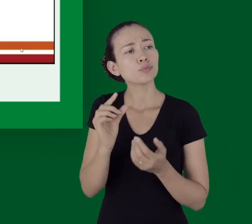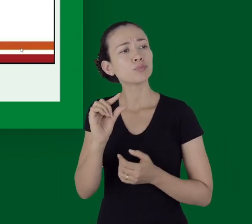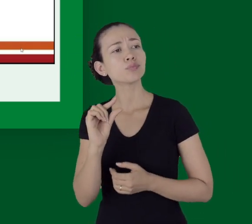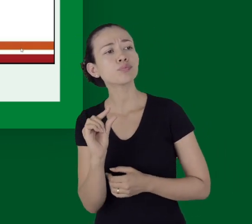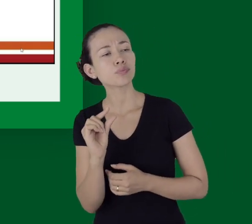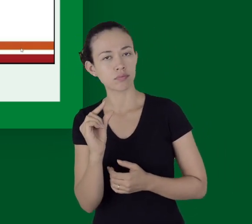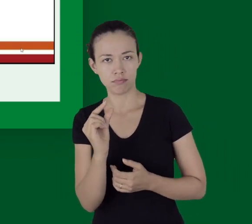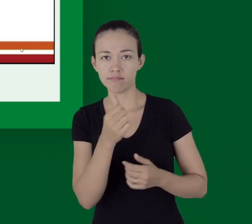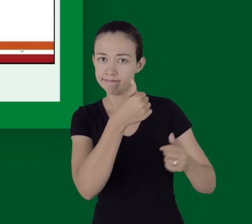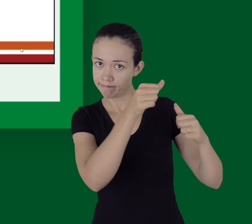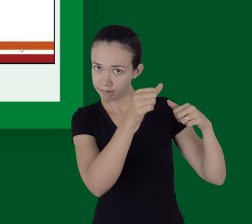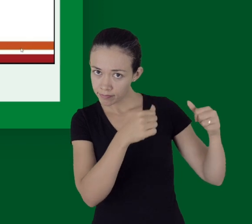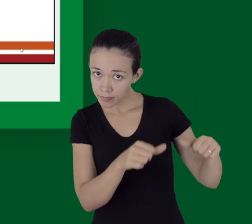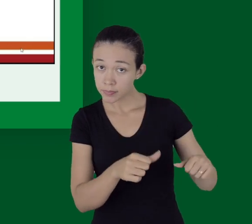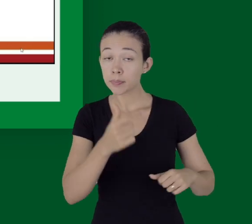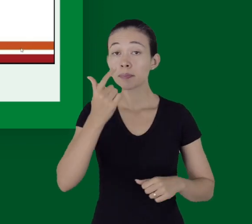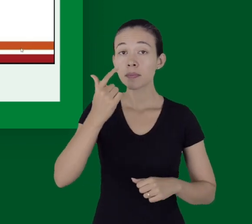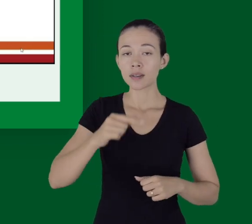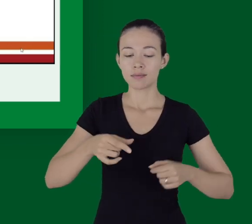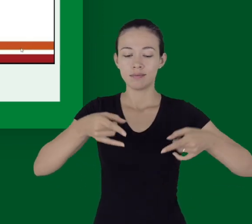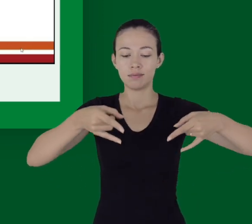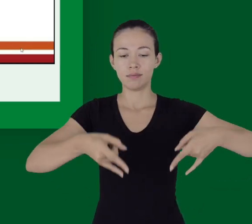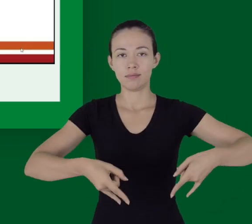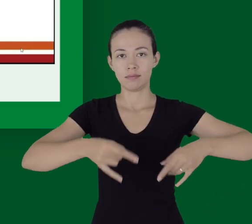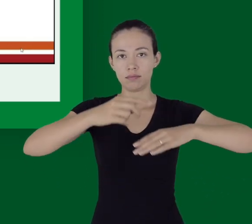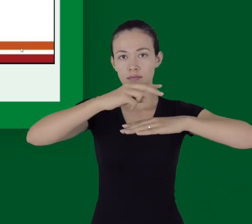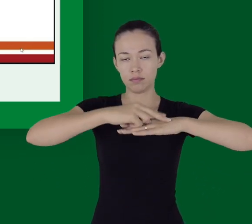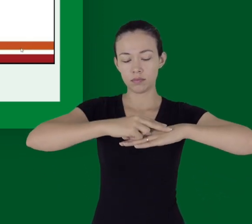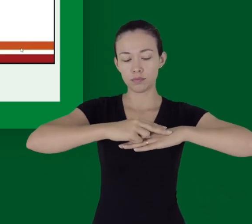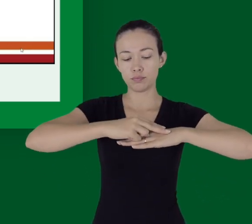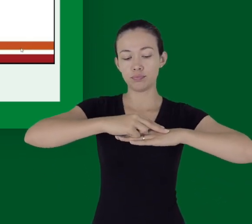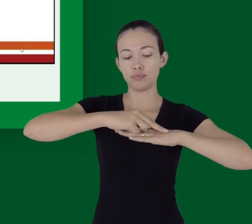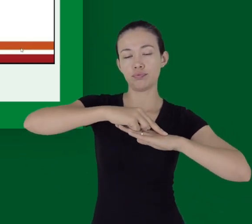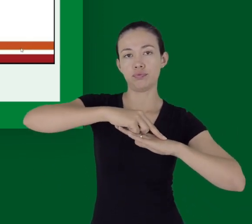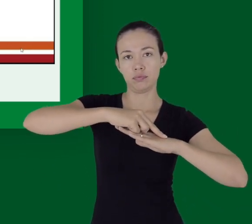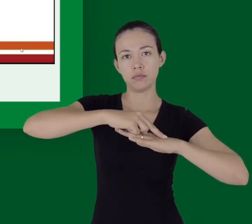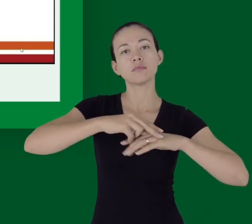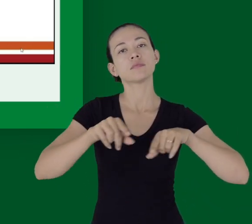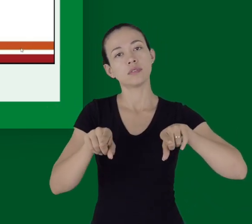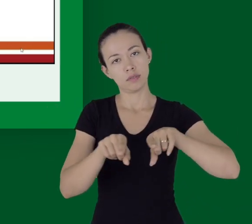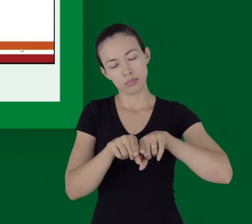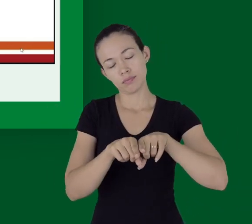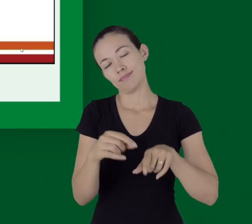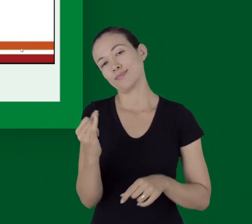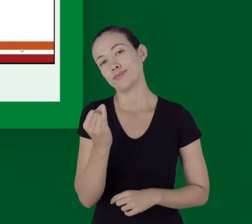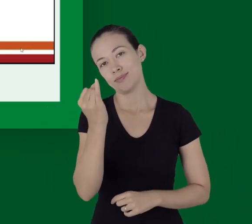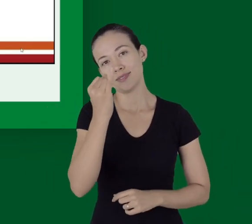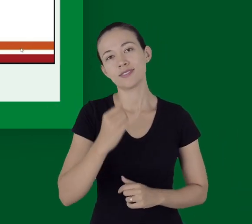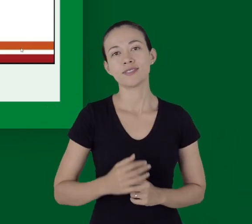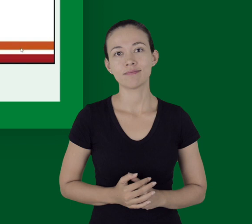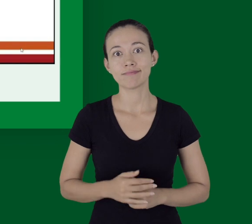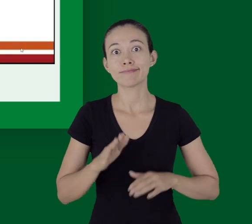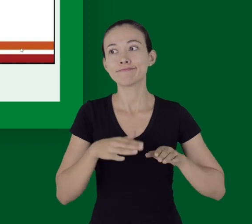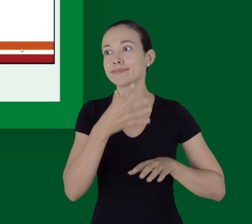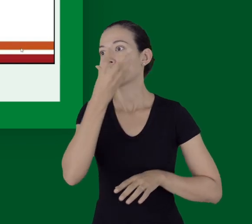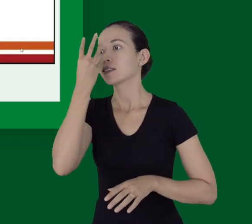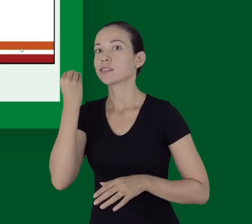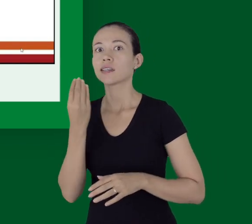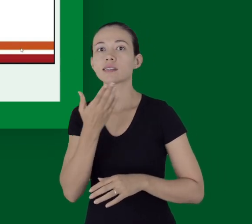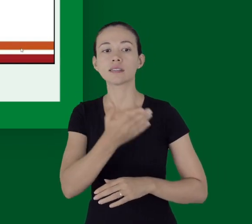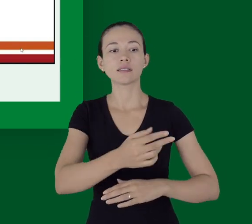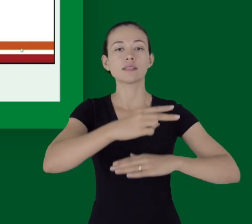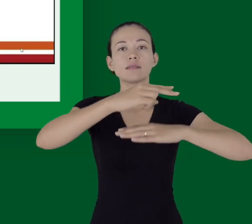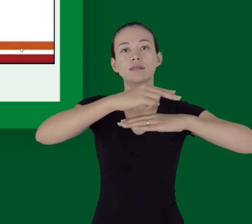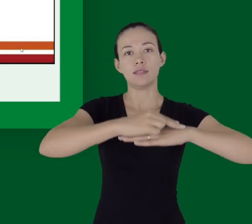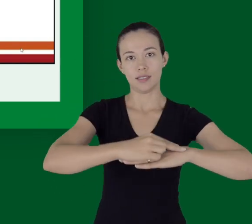de alto fluxo, de baixo fluxo, e elevar a cabeceira, que é um detalhe mínimo que a gente precisa fazer, que